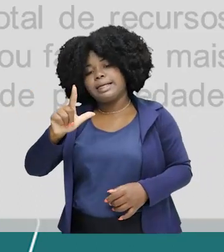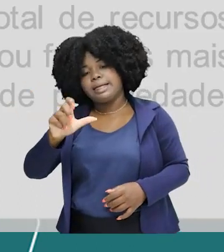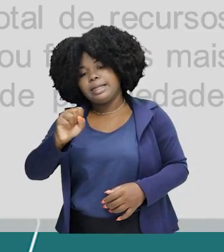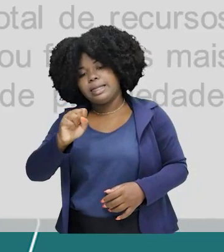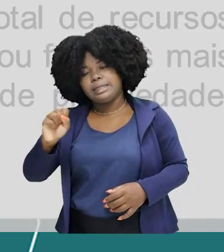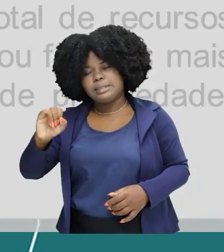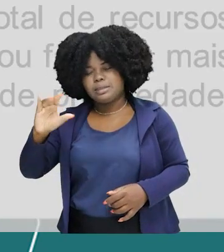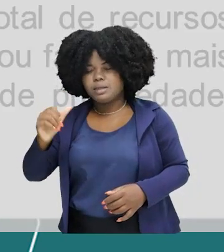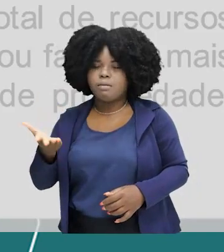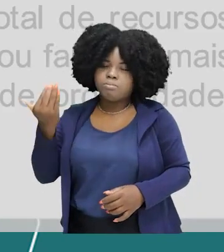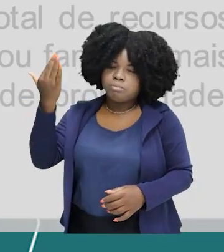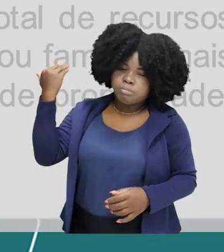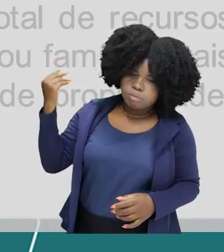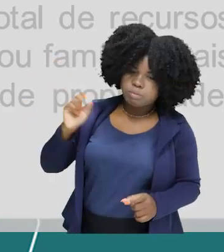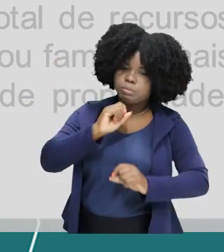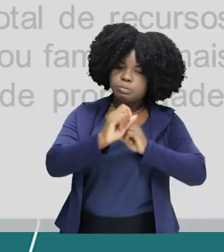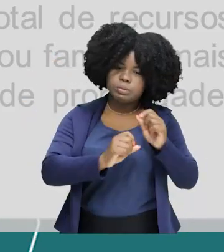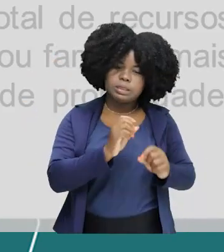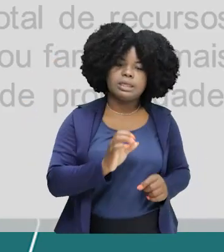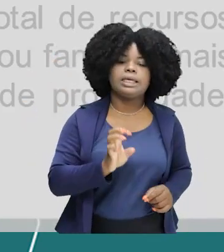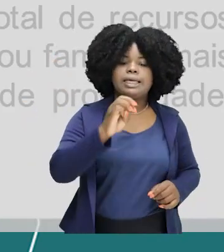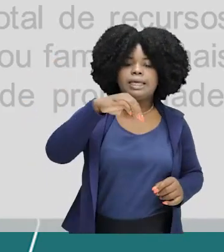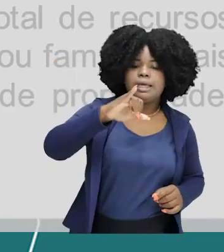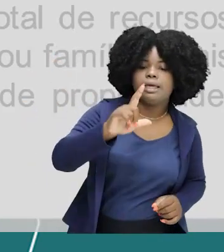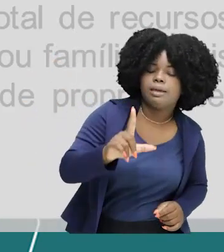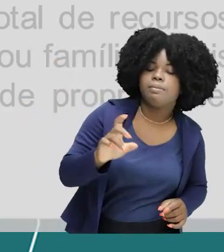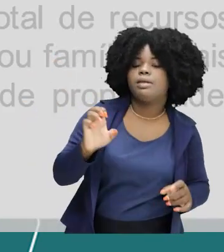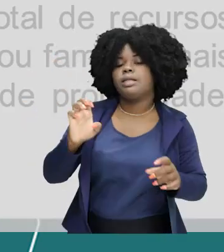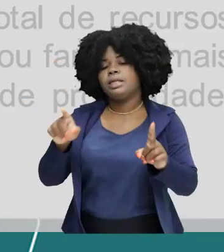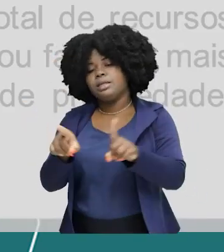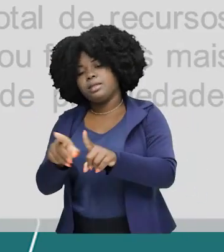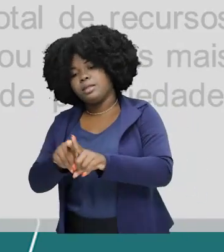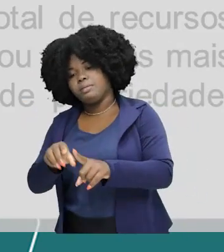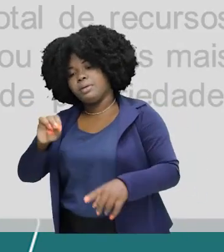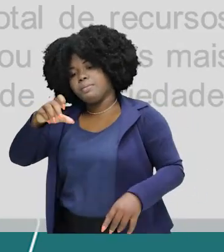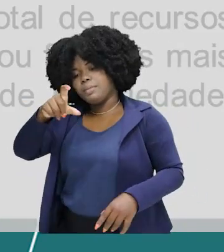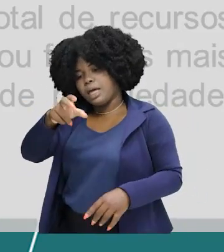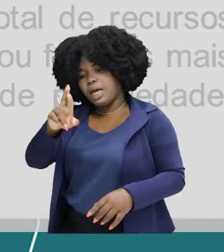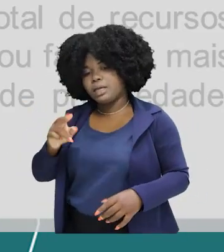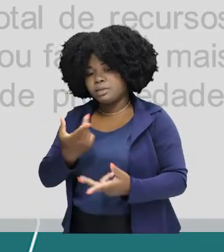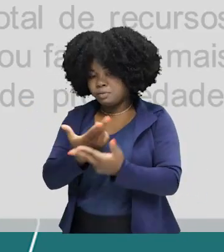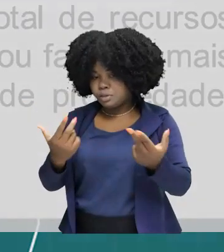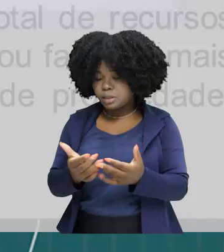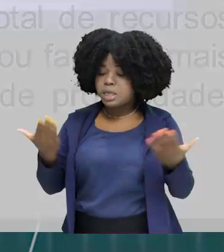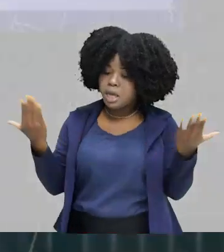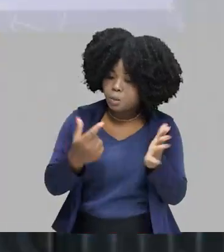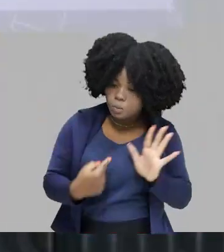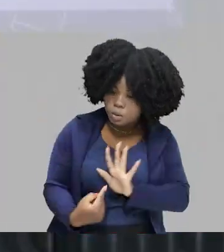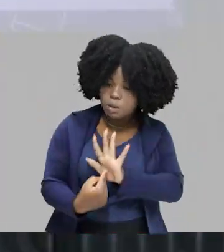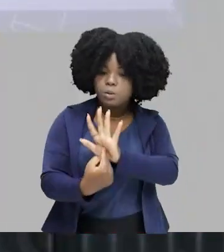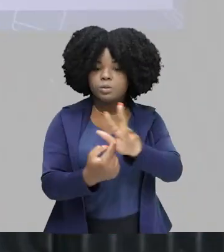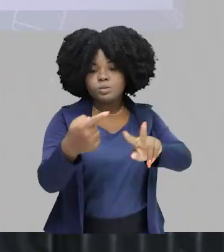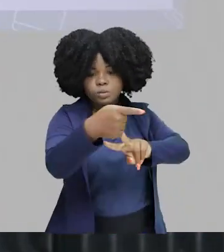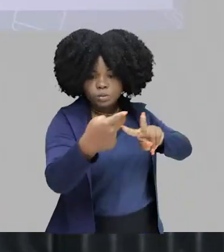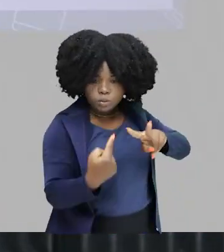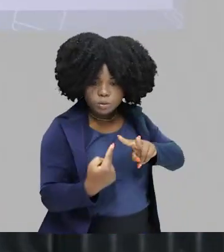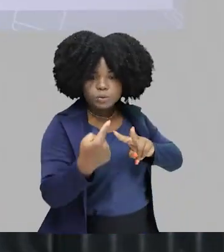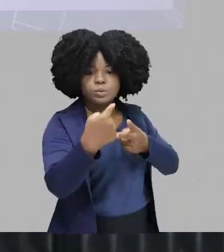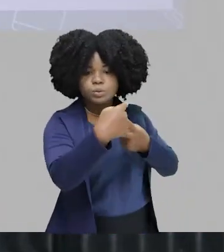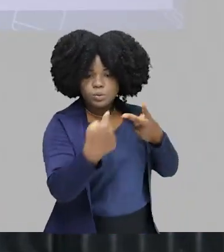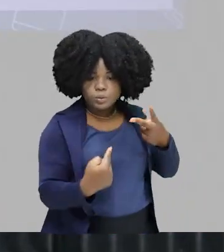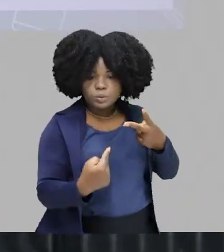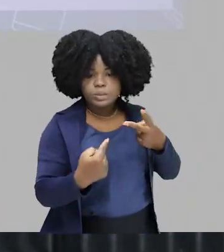Durkheim, Max Weber e Karl Marx pensam sobre esse assunto. E agora eu vou te apresentar dois teóricos que são